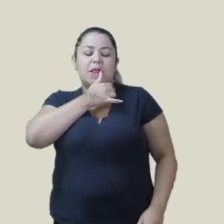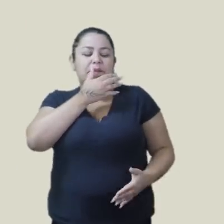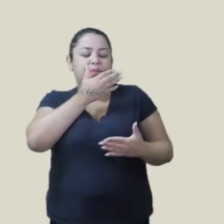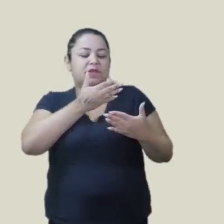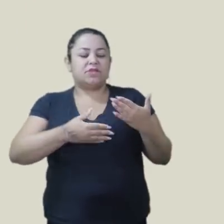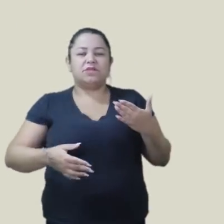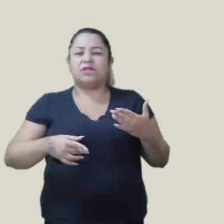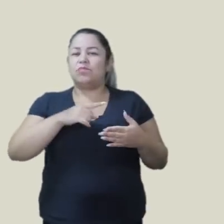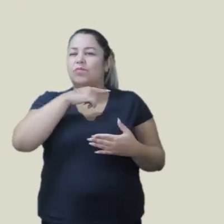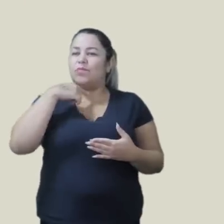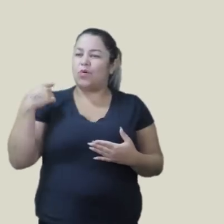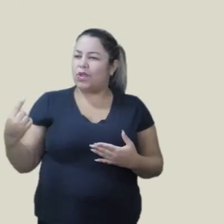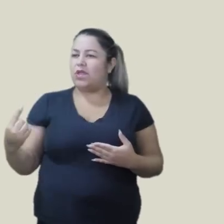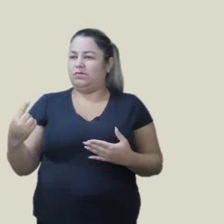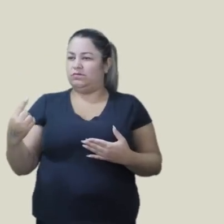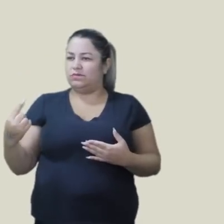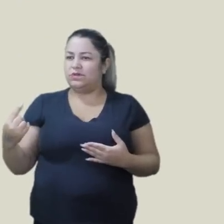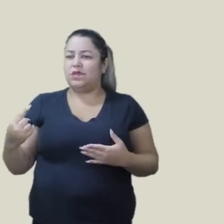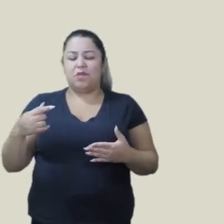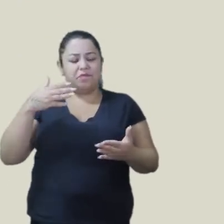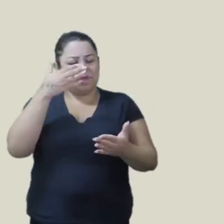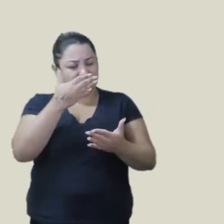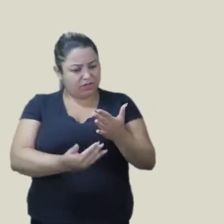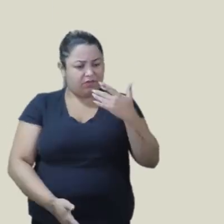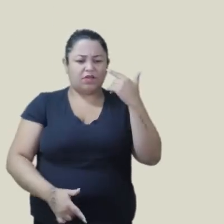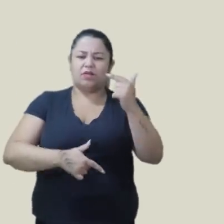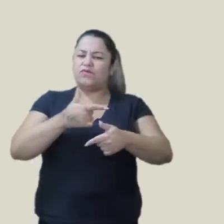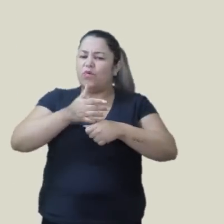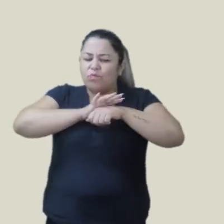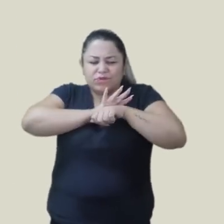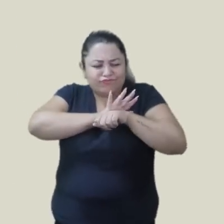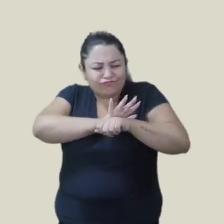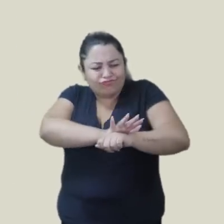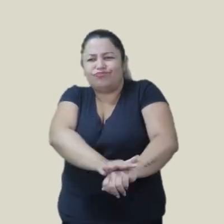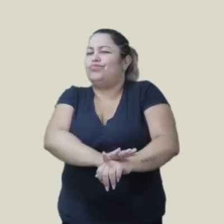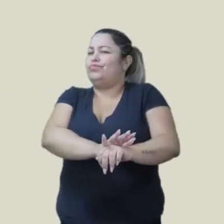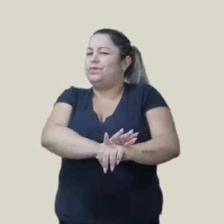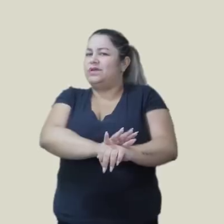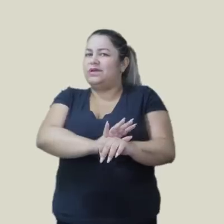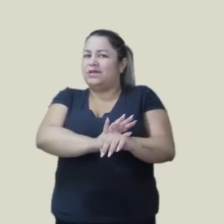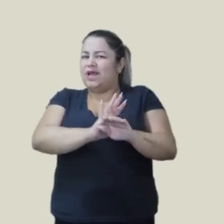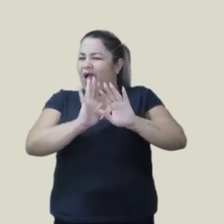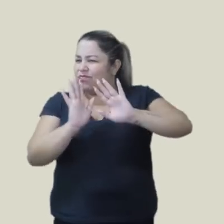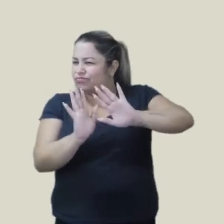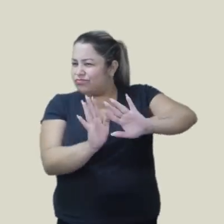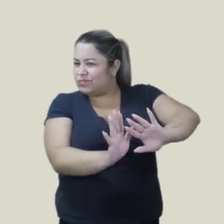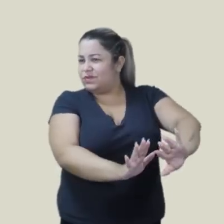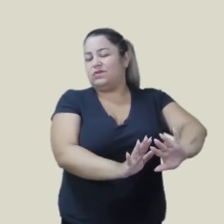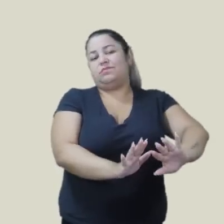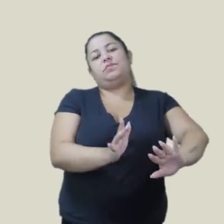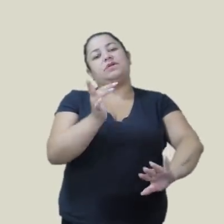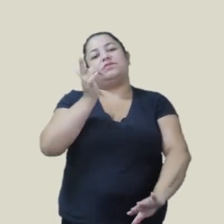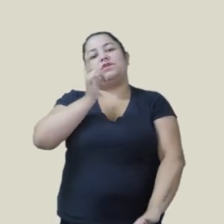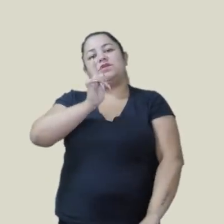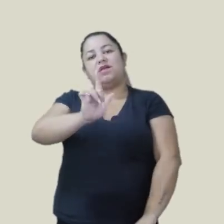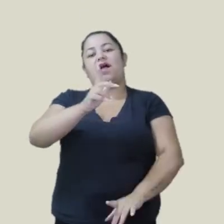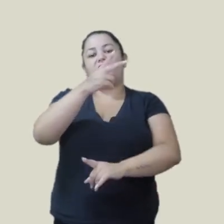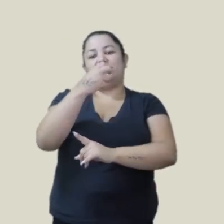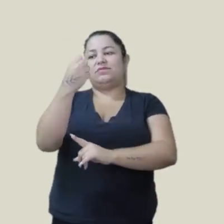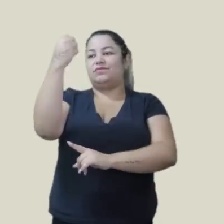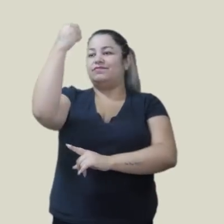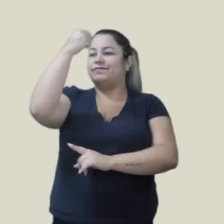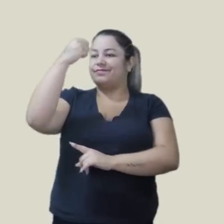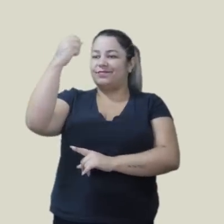foram torturados, que perderam empregos, que foram humilhados, excluídos, para garantir as conquistas que